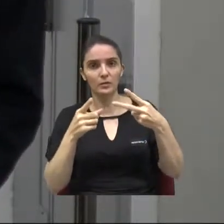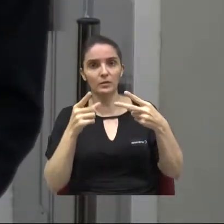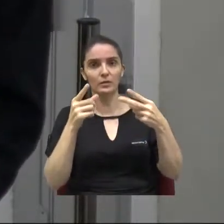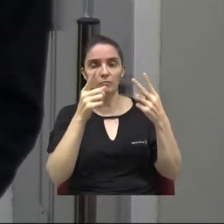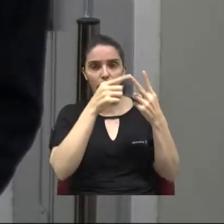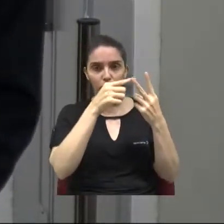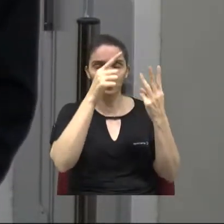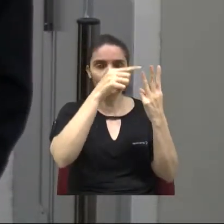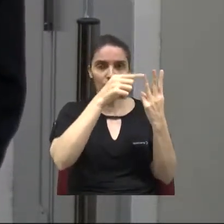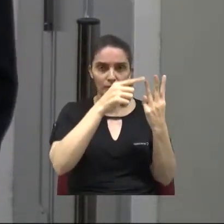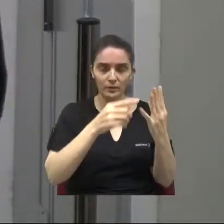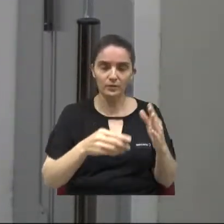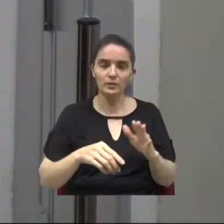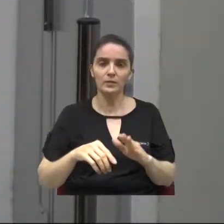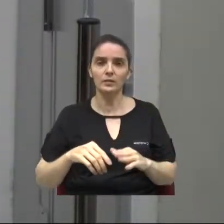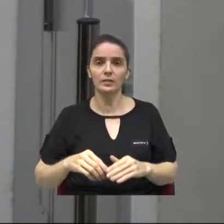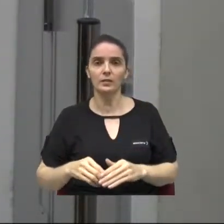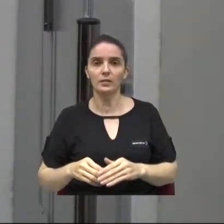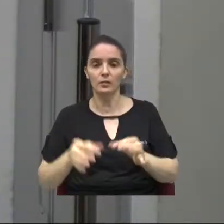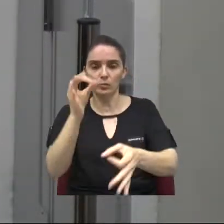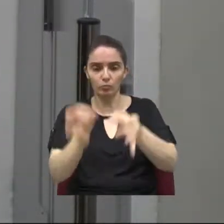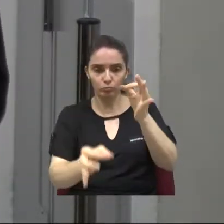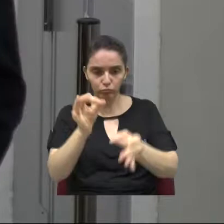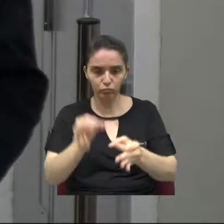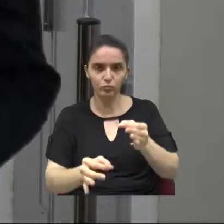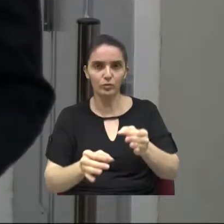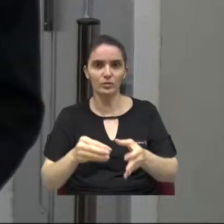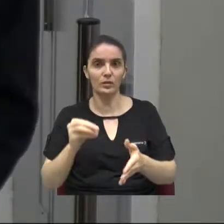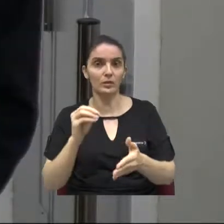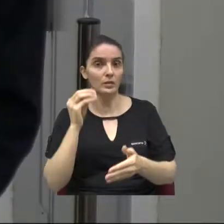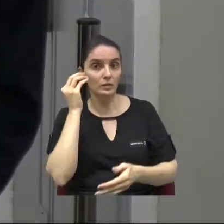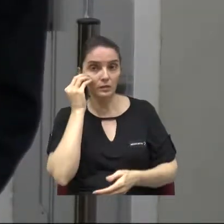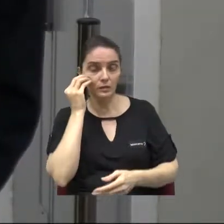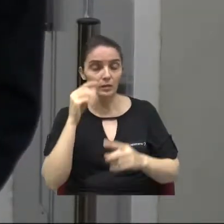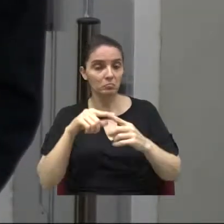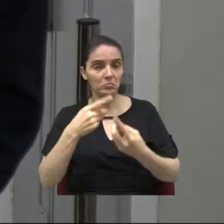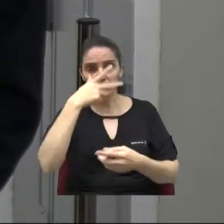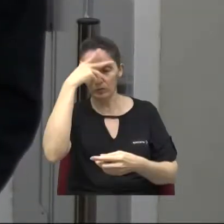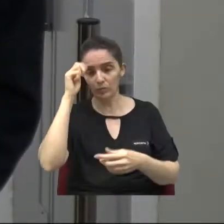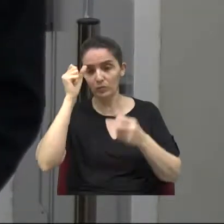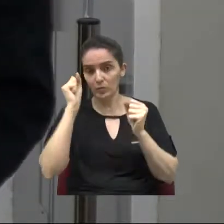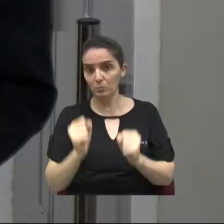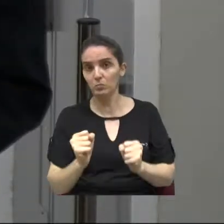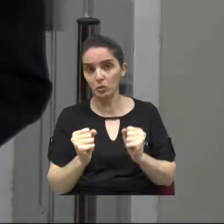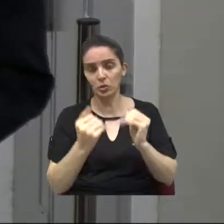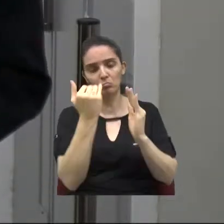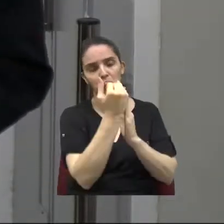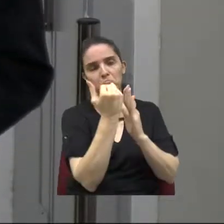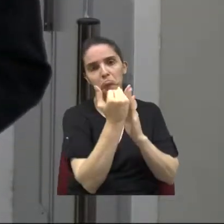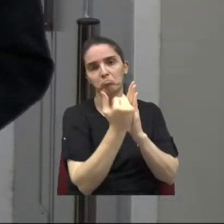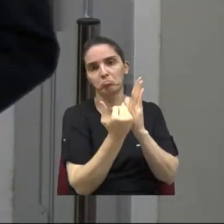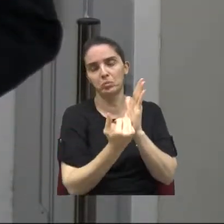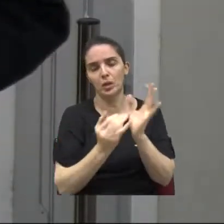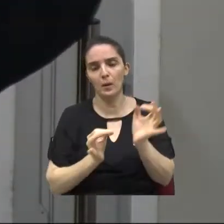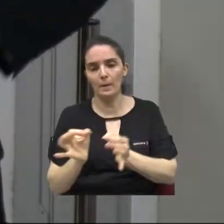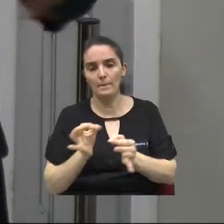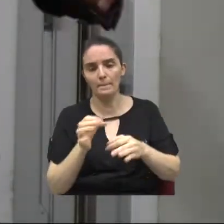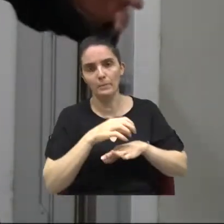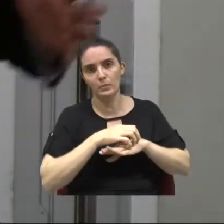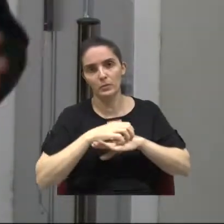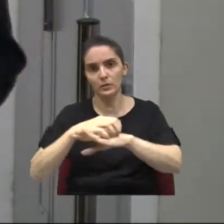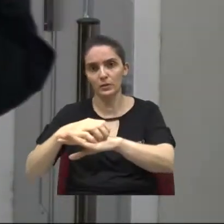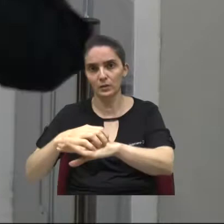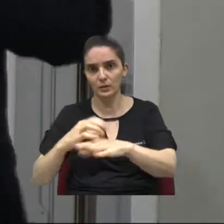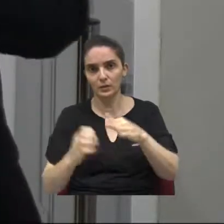público pode, de uma forma, por ser o interventor, estabelecer ou no edital ou no plano de mobilidade que a